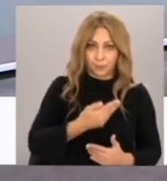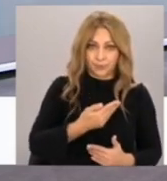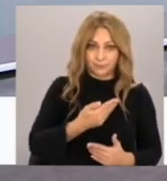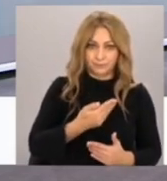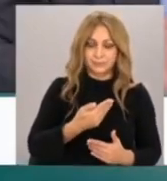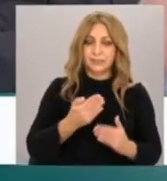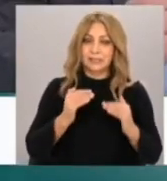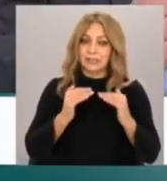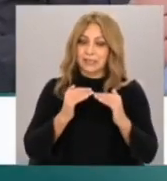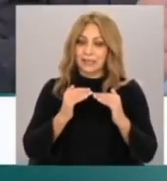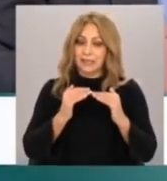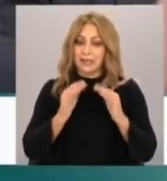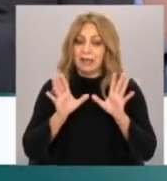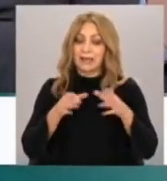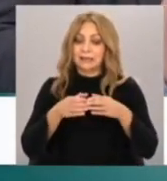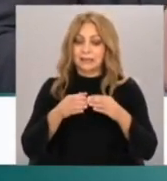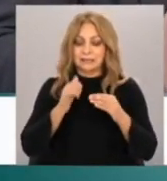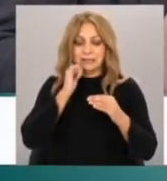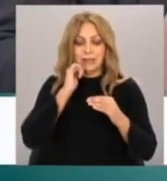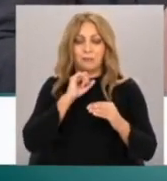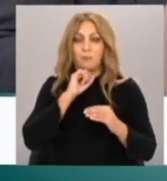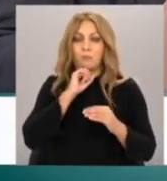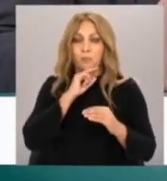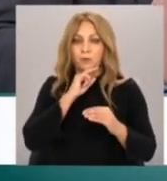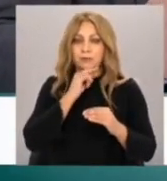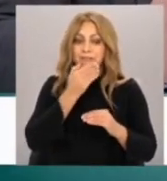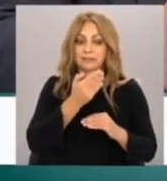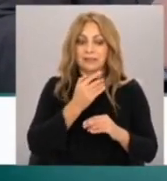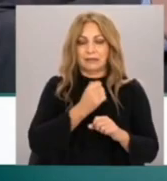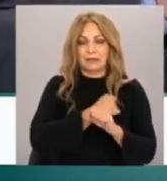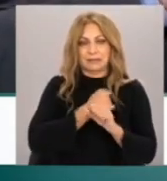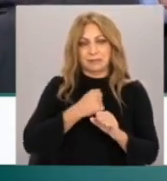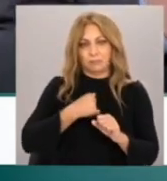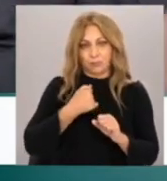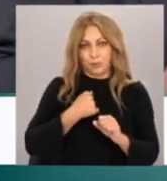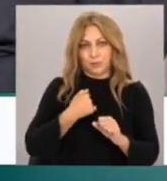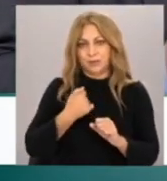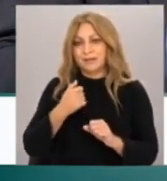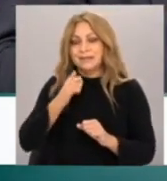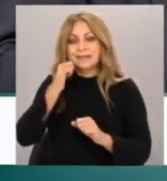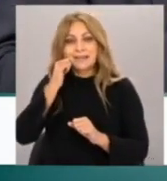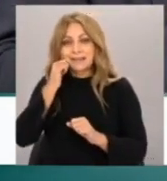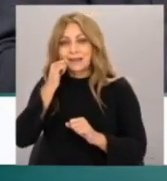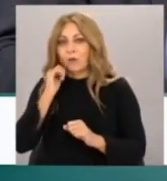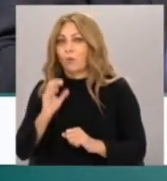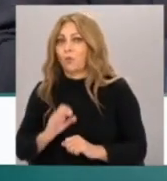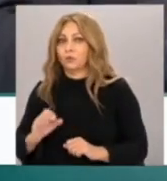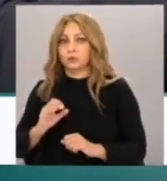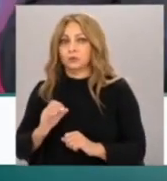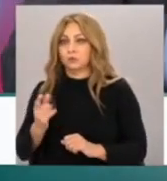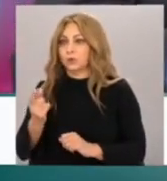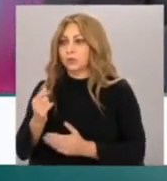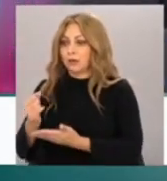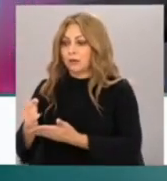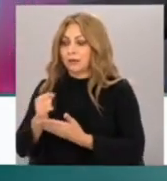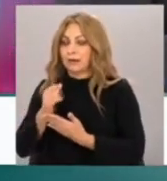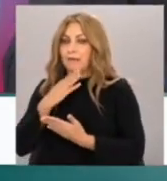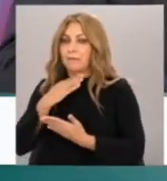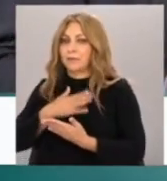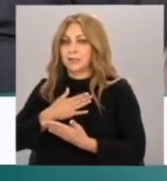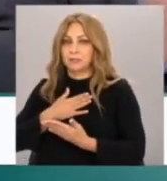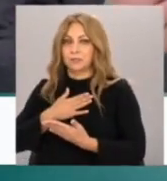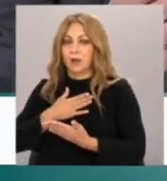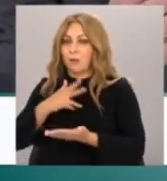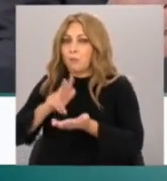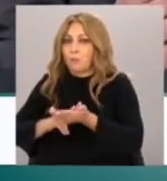classe também social em relação a quem pode ascender a casa própria e quem não tem sequer acesso ao crédito em vez de dizer um